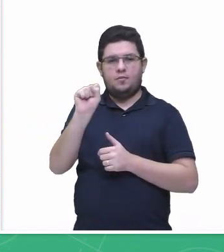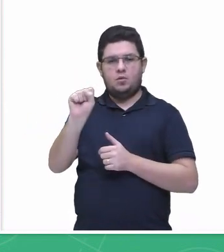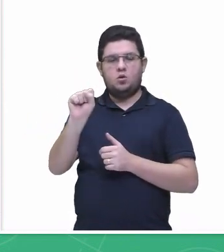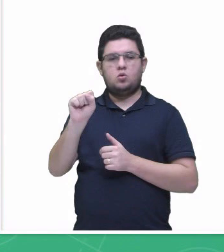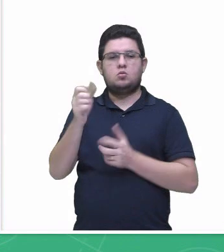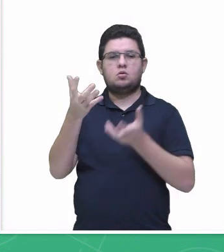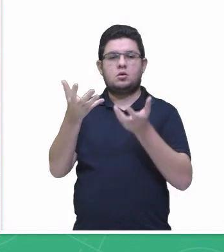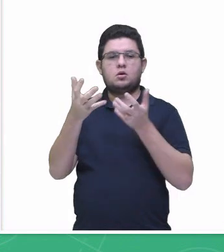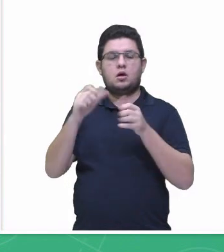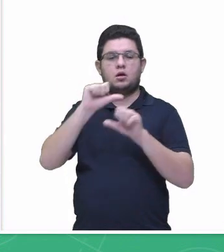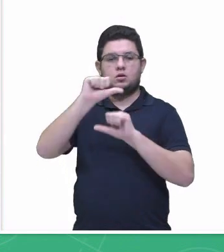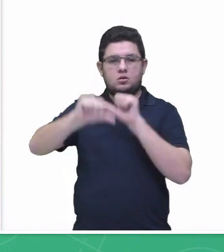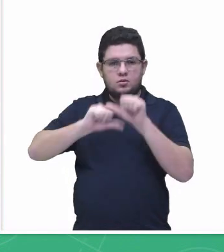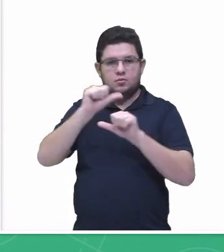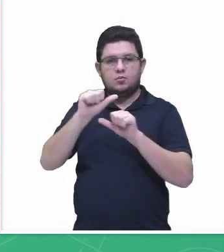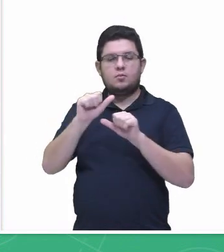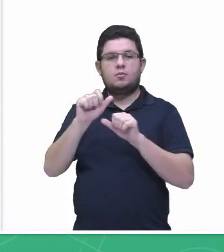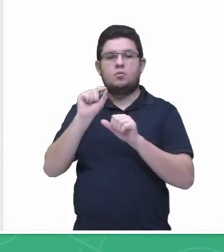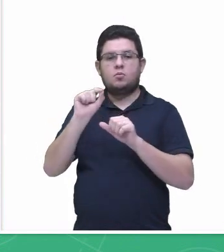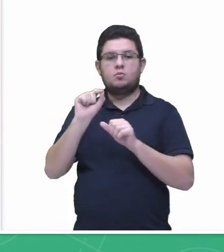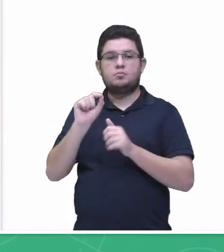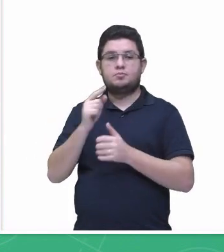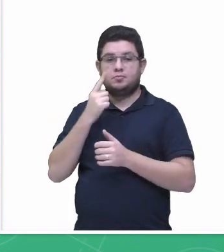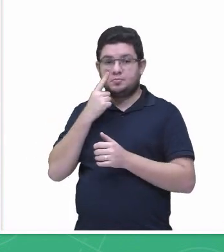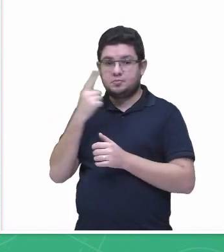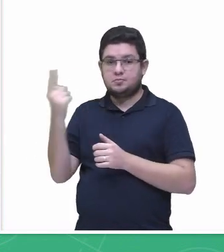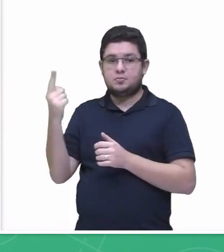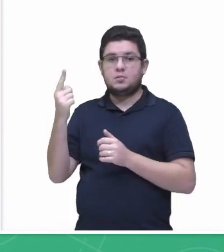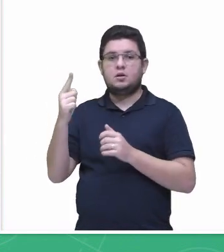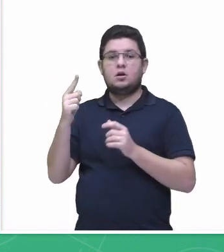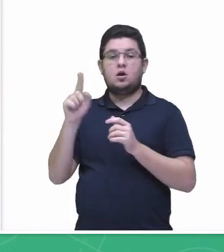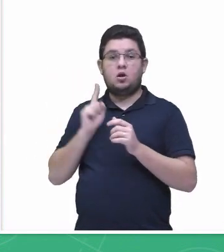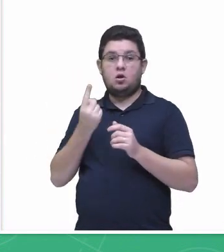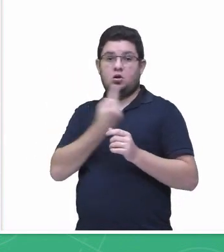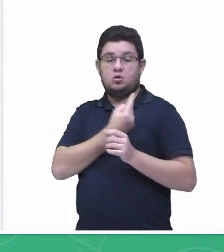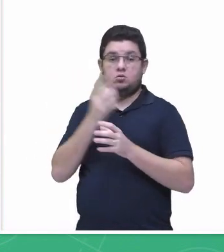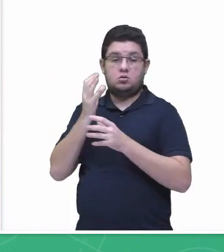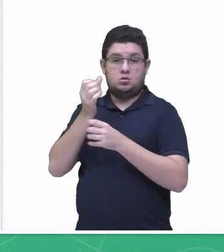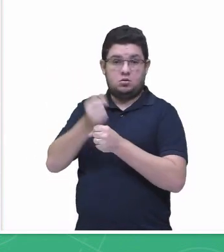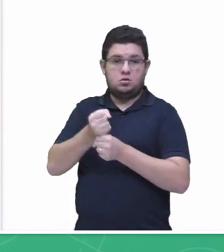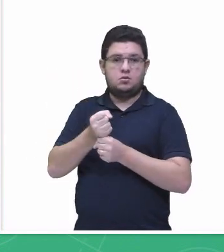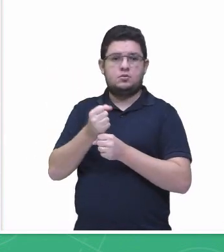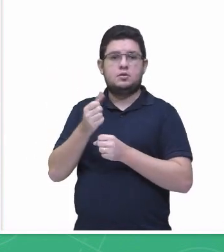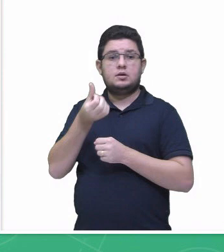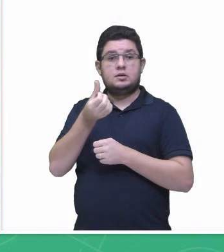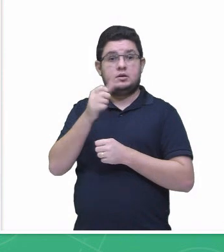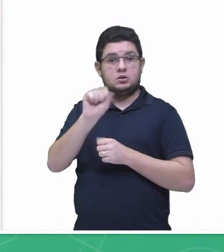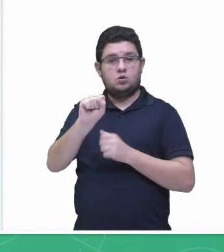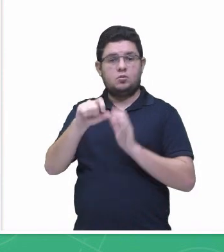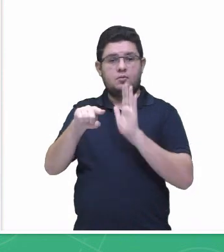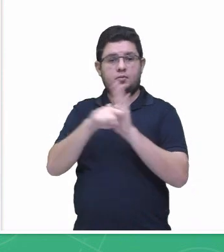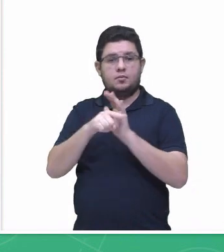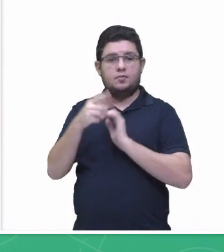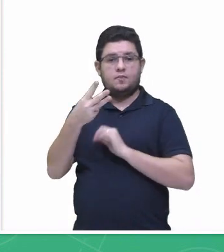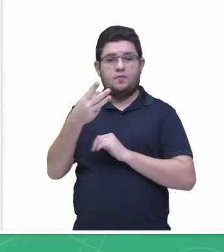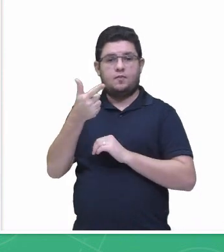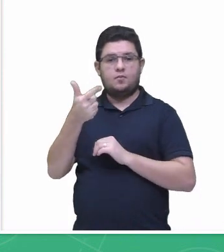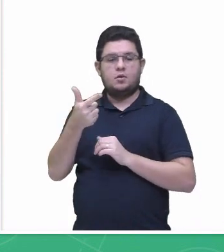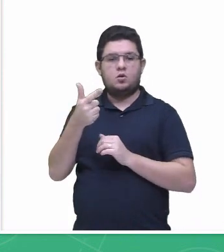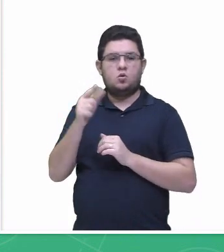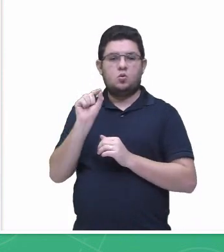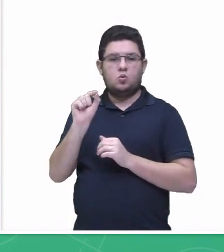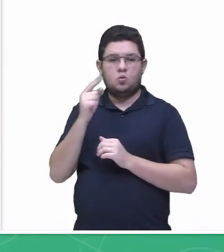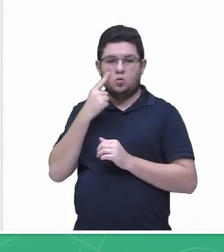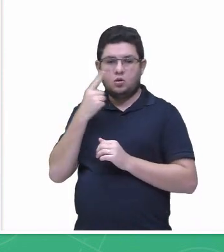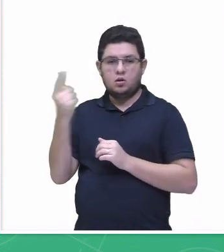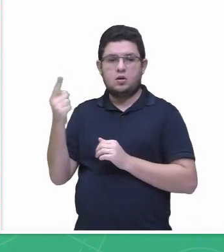gente quer transformar em Fahrenheit. E aí vamos fazer a conta, né? Quando a gente subtrai aqui, ó, 68 menos 32, o